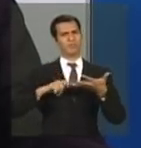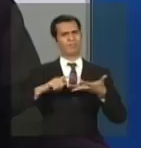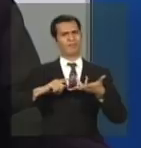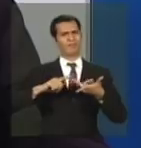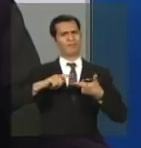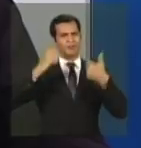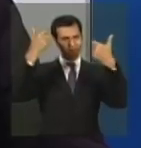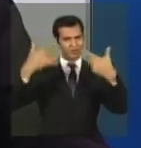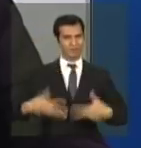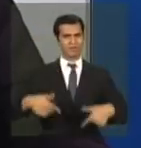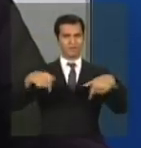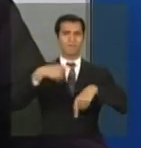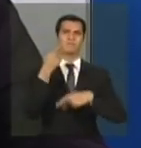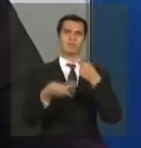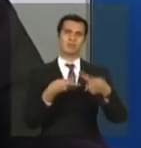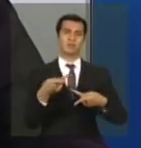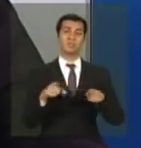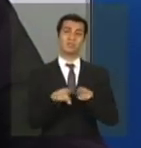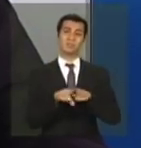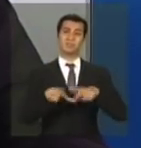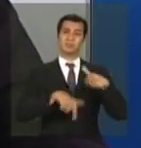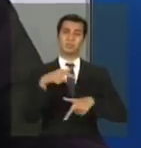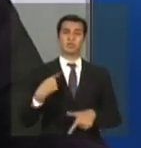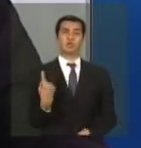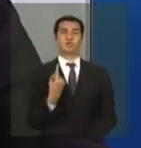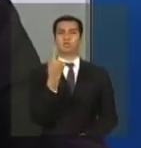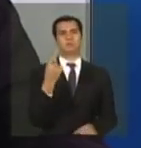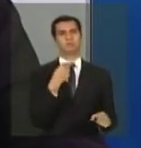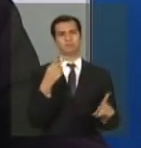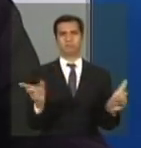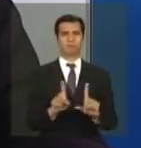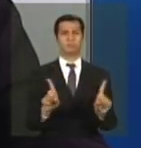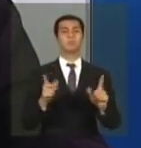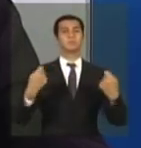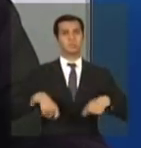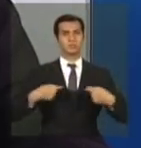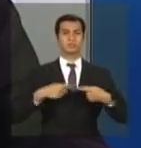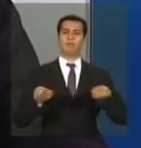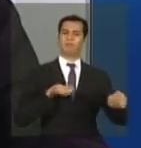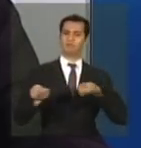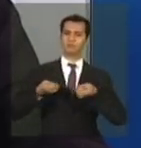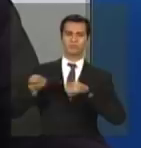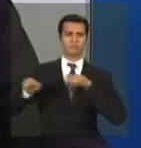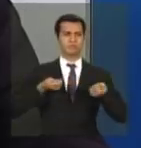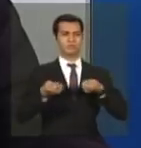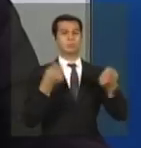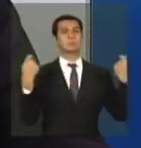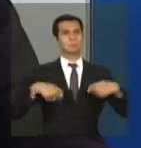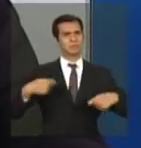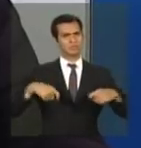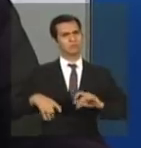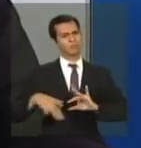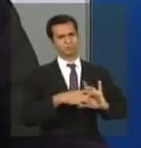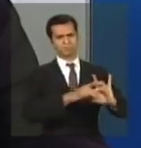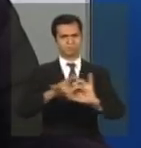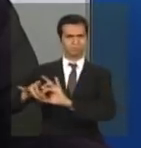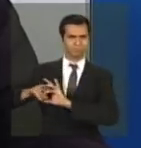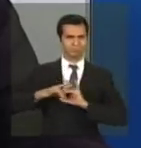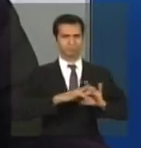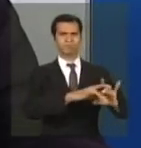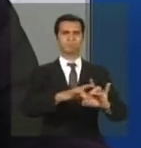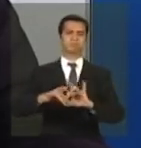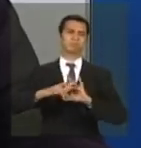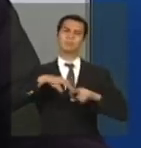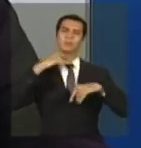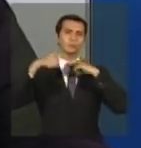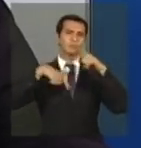aqui, e nunca trabalhar sozinho. Nós temos que nos articular, nós temos que dar as mãos e somar, senão nós não